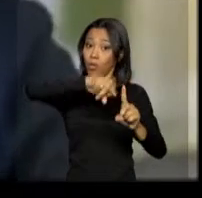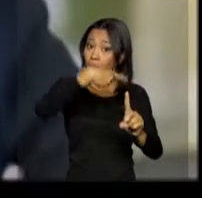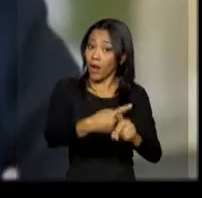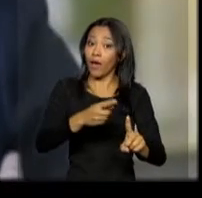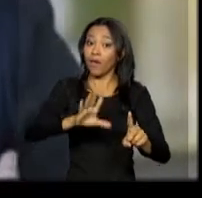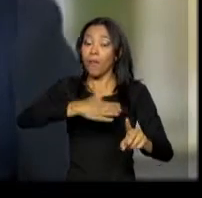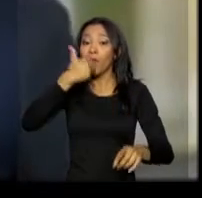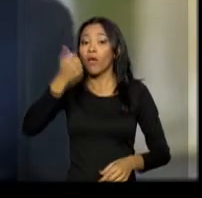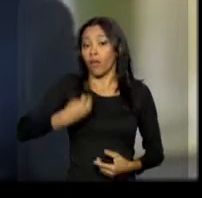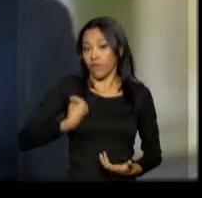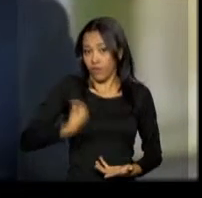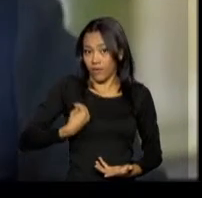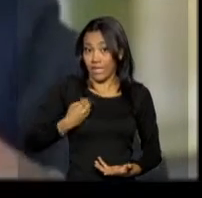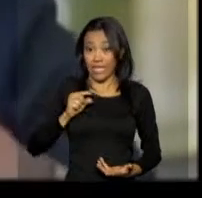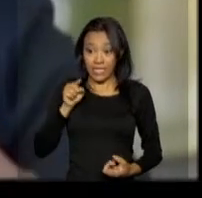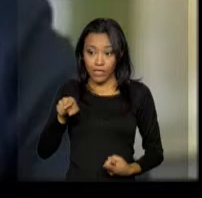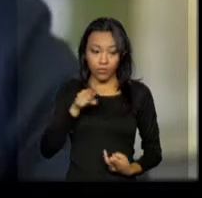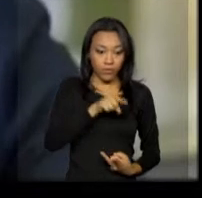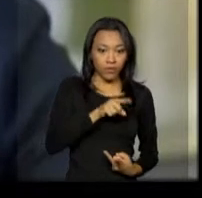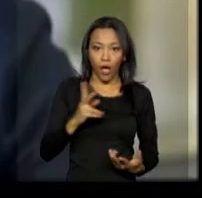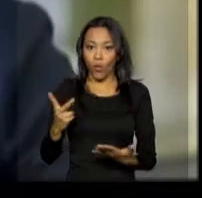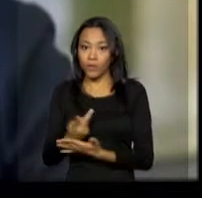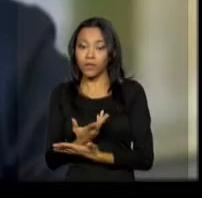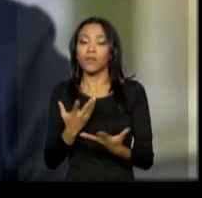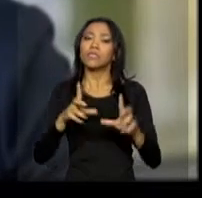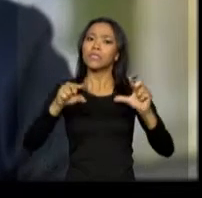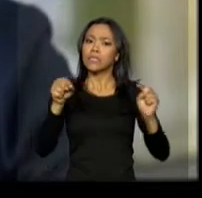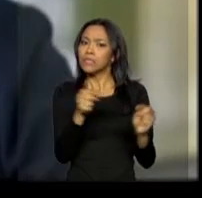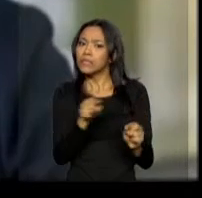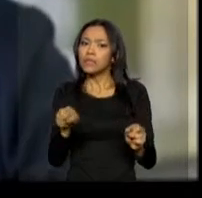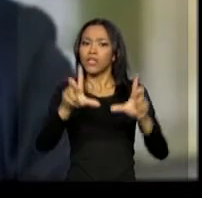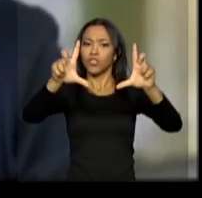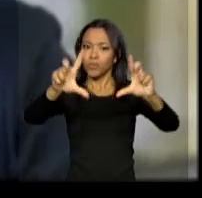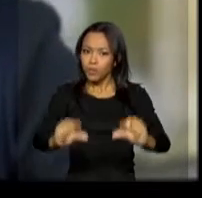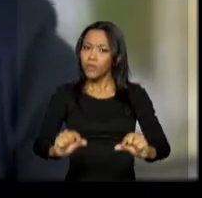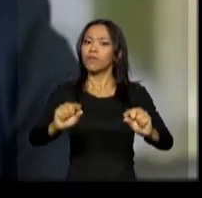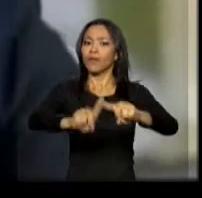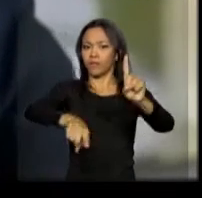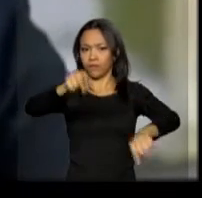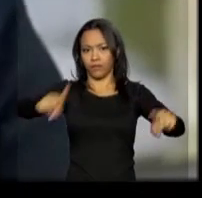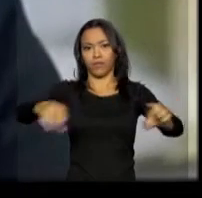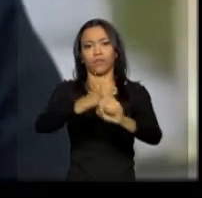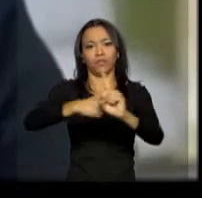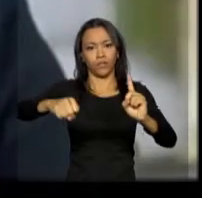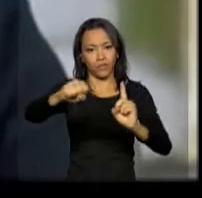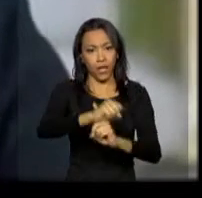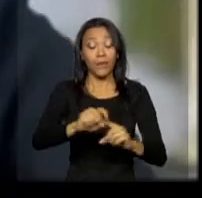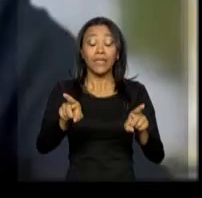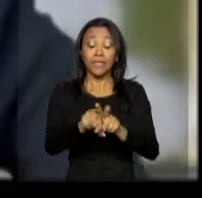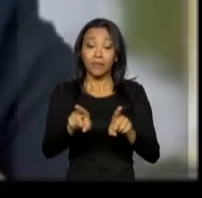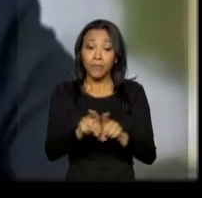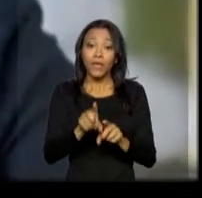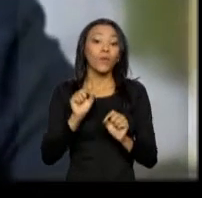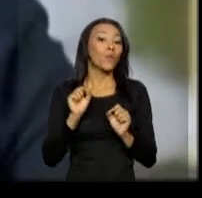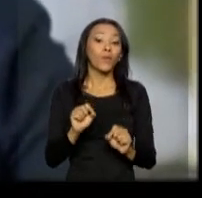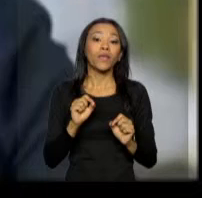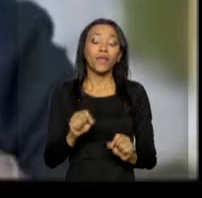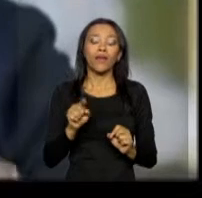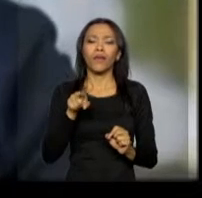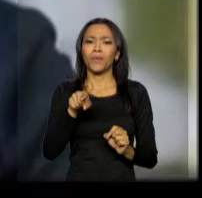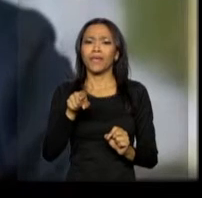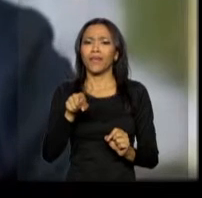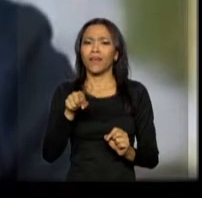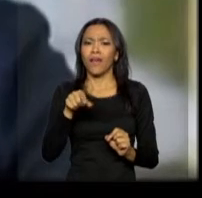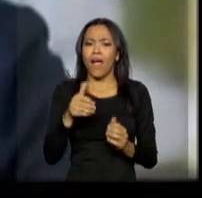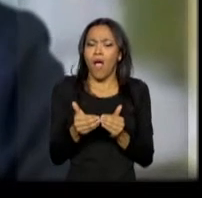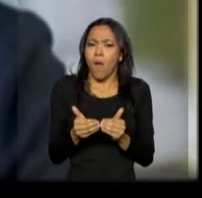vida. Esses fatores têm garantido a diminuição das desigualdades e inibido entre nós os efeitos